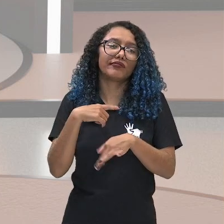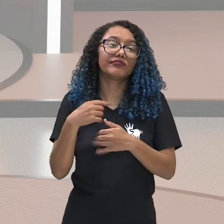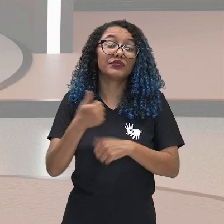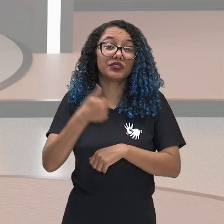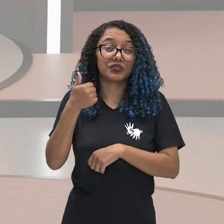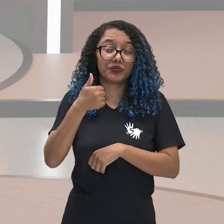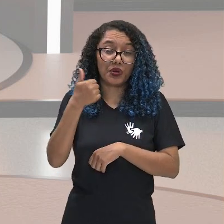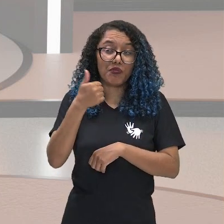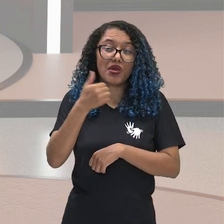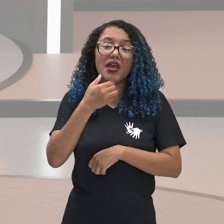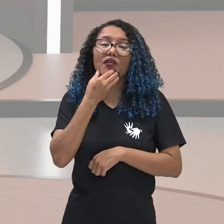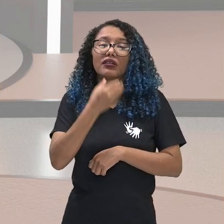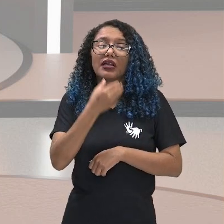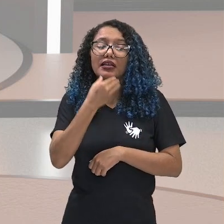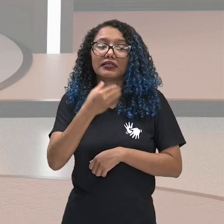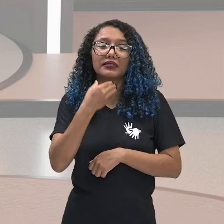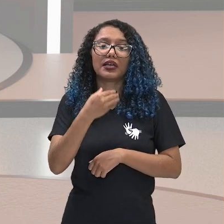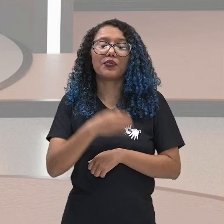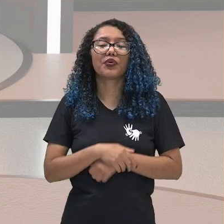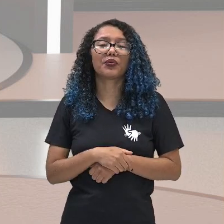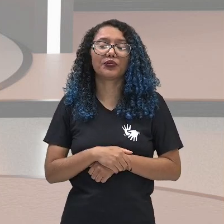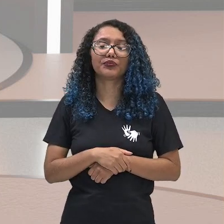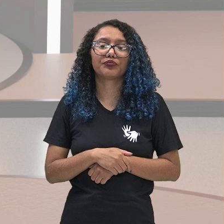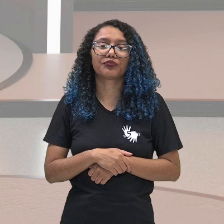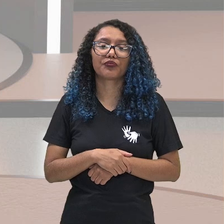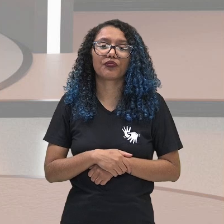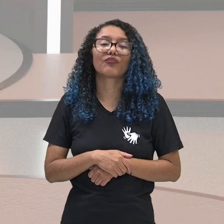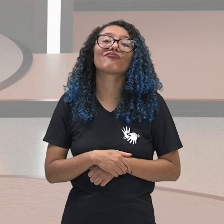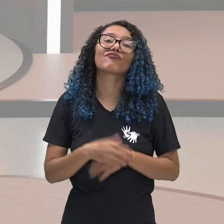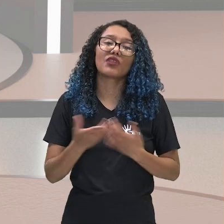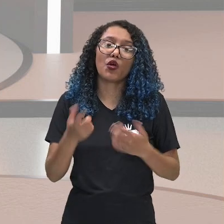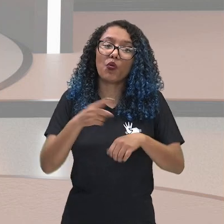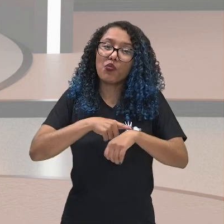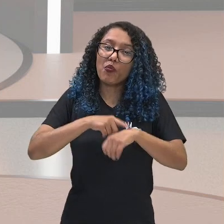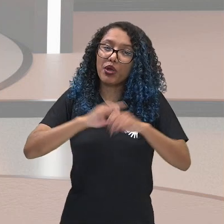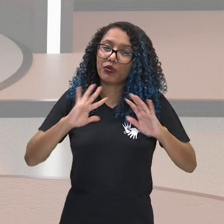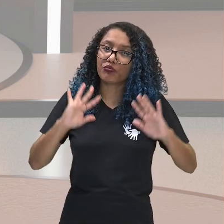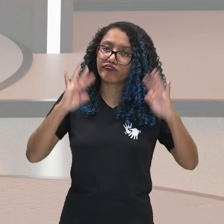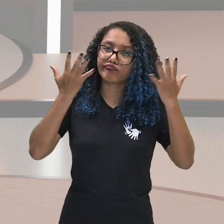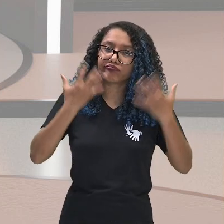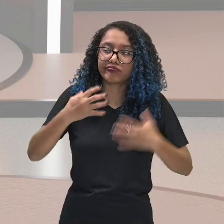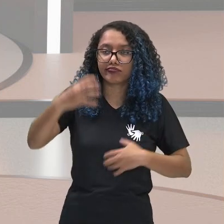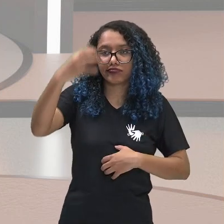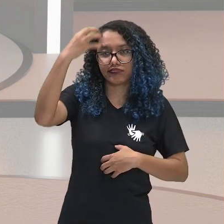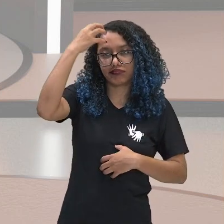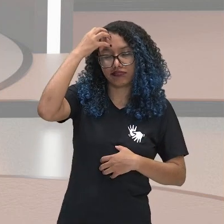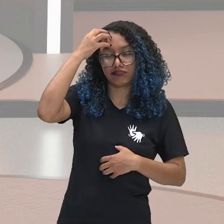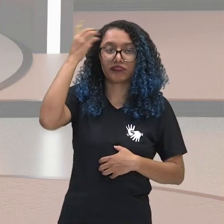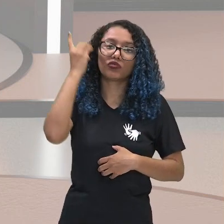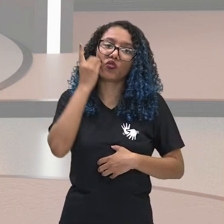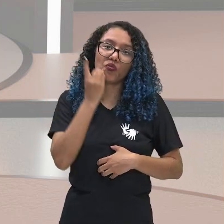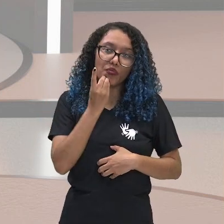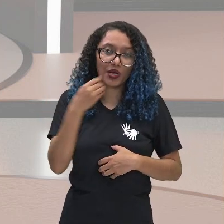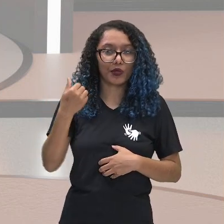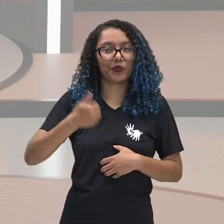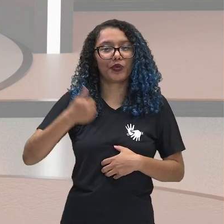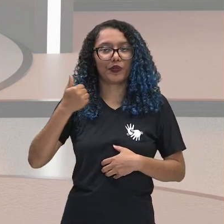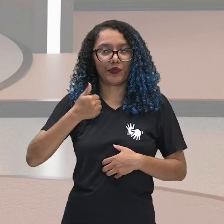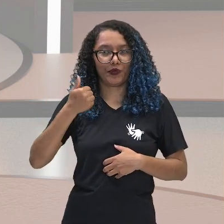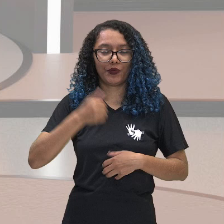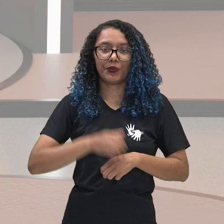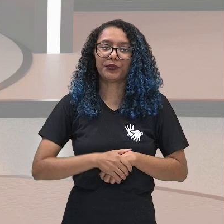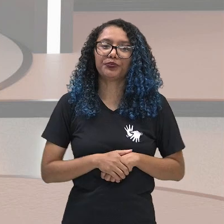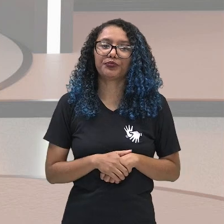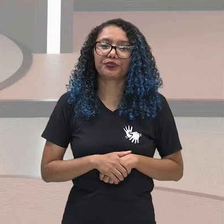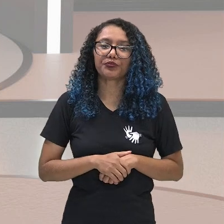de 1822, o quê? Esta coroação, então, aí do imperador do Pedro I, tá?